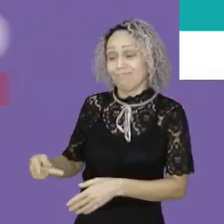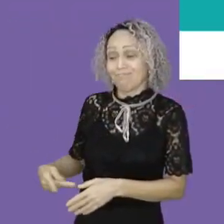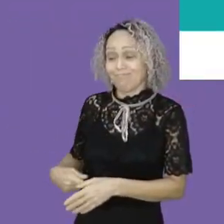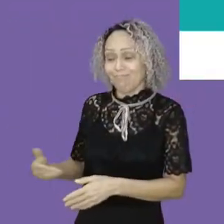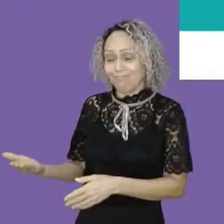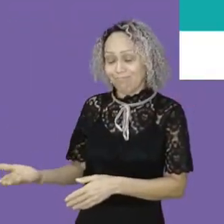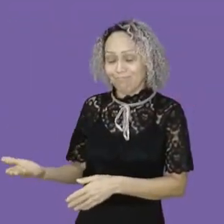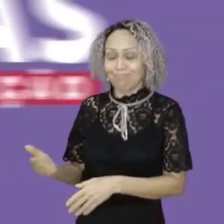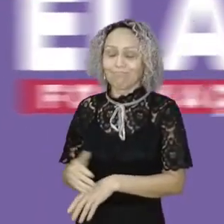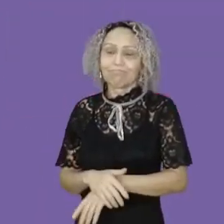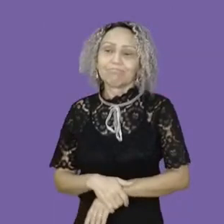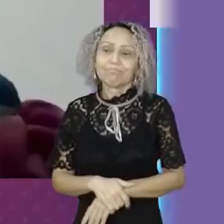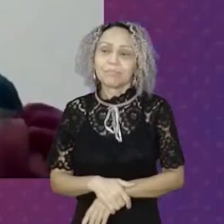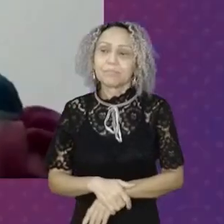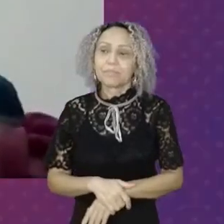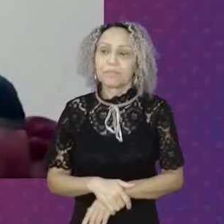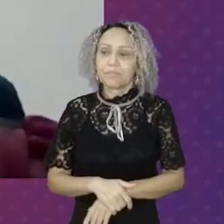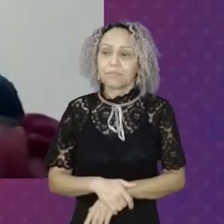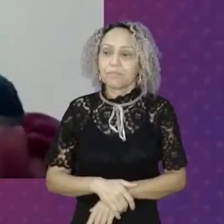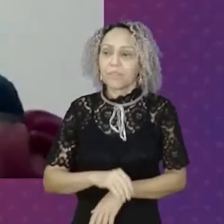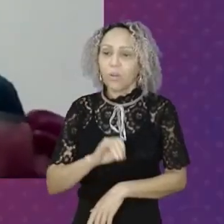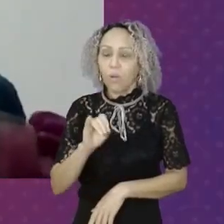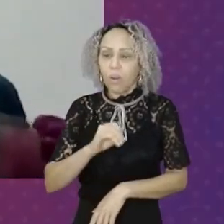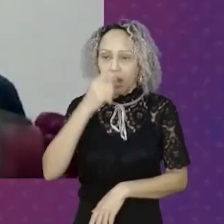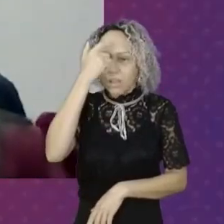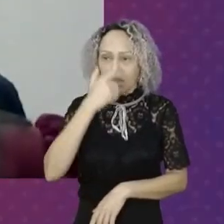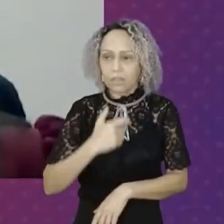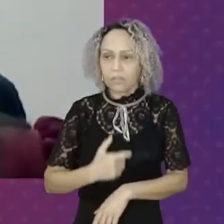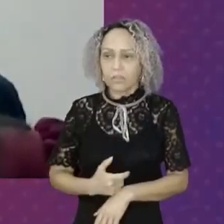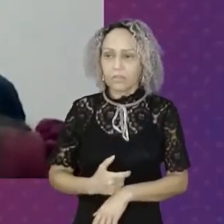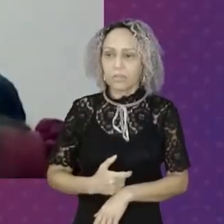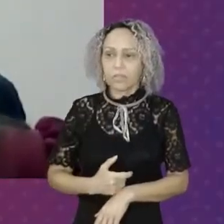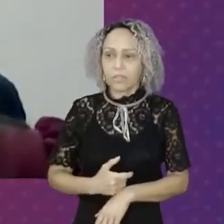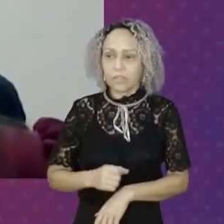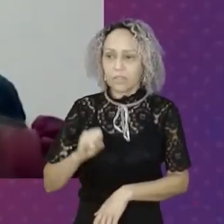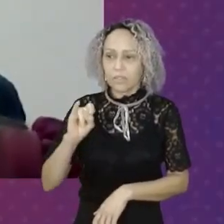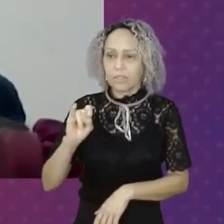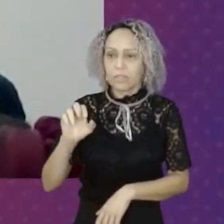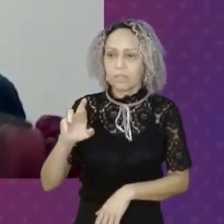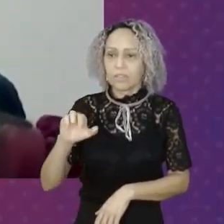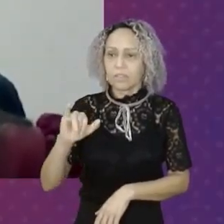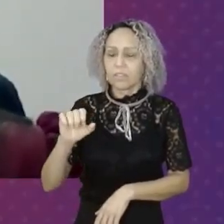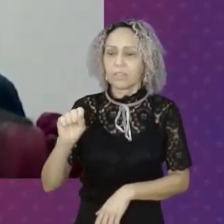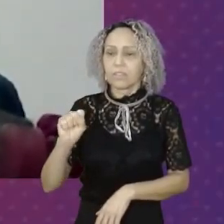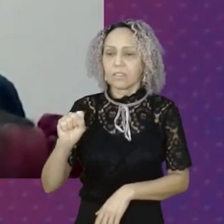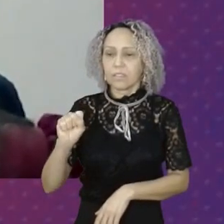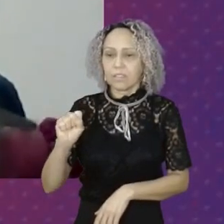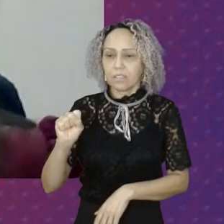época. Olá, eu me chamo Iris Maria,